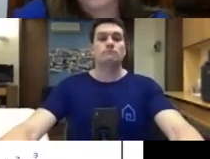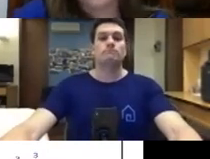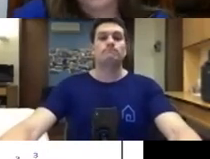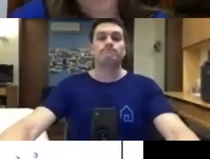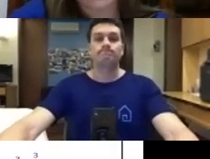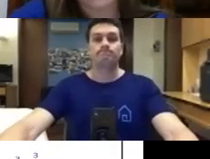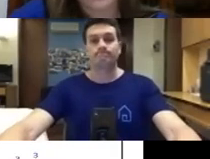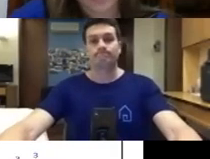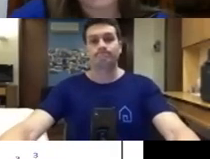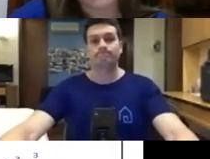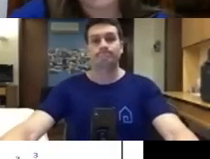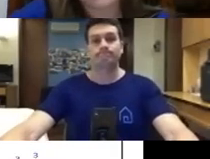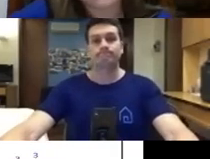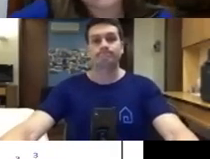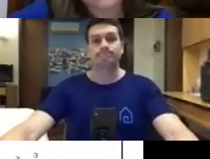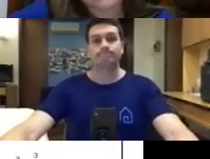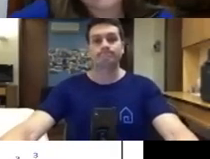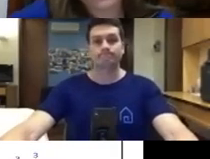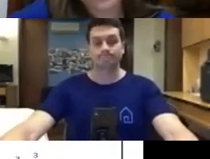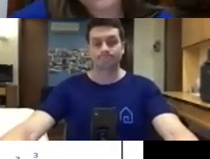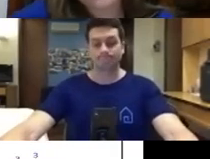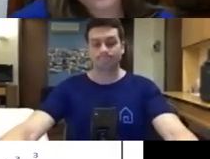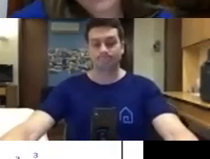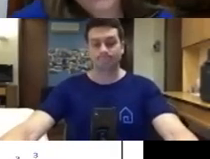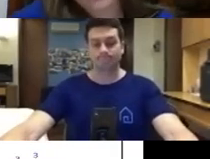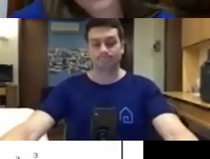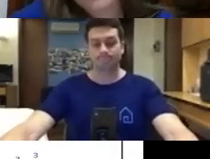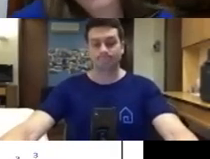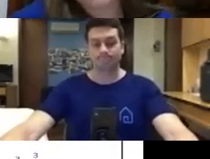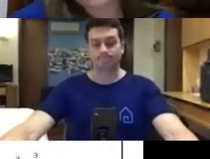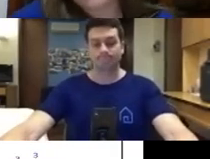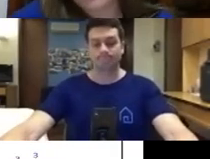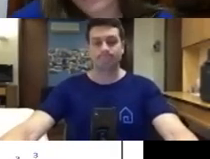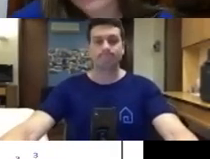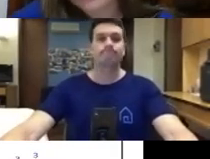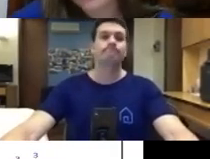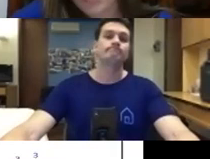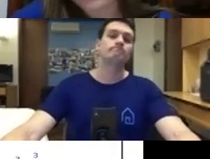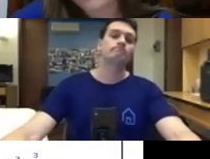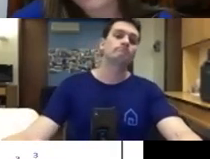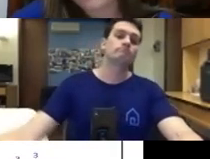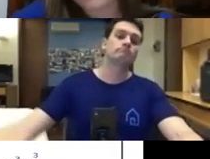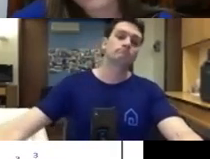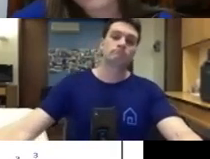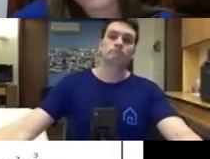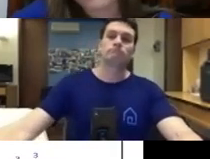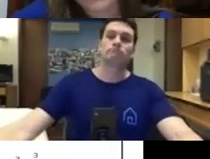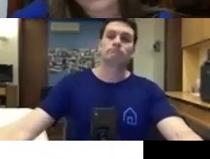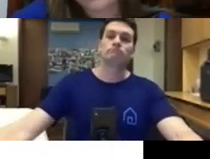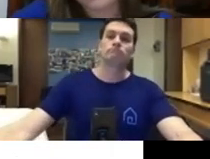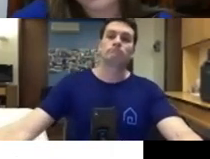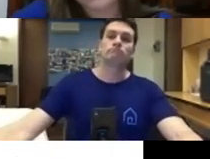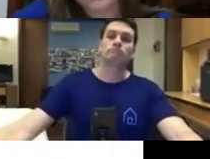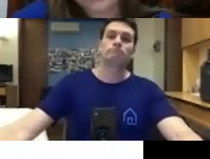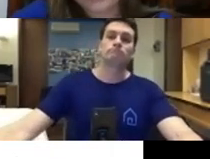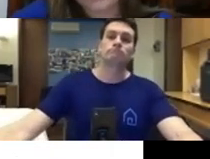de hidróxido de cálcio. Então, já se viu que a temperatura não foi superior a 400 graus.